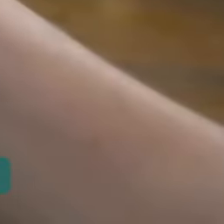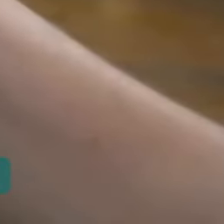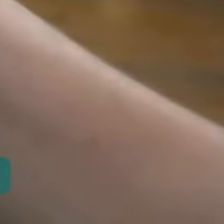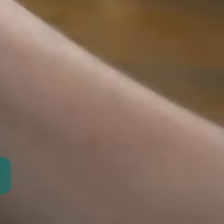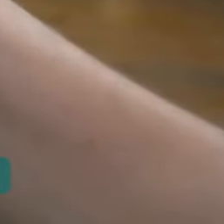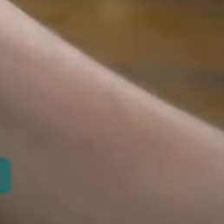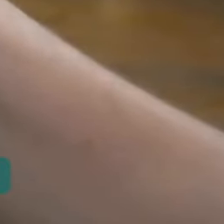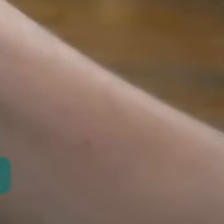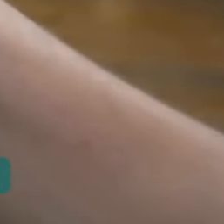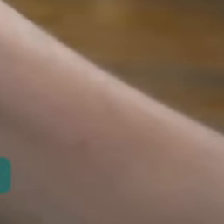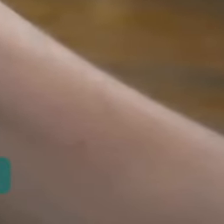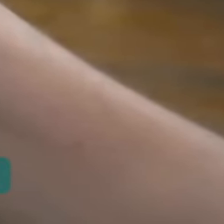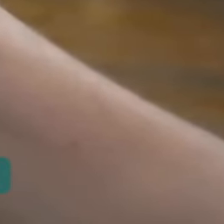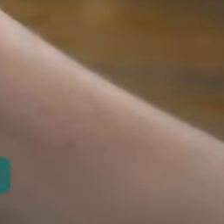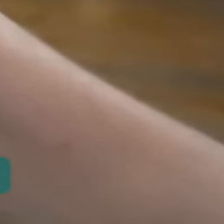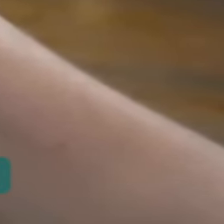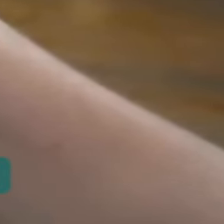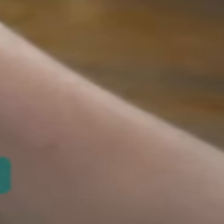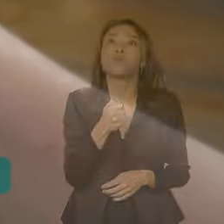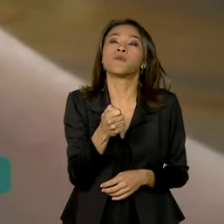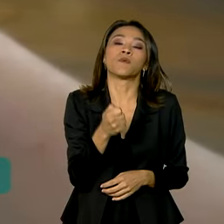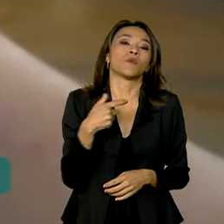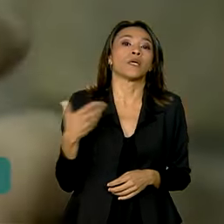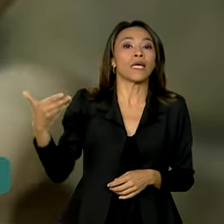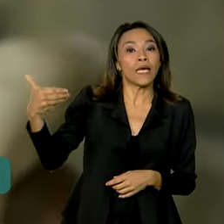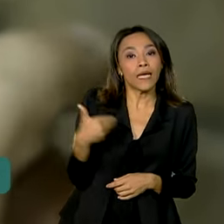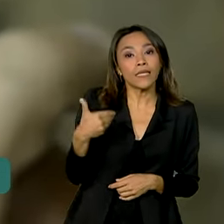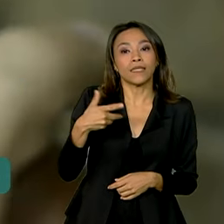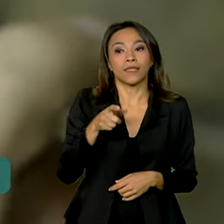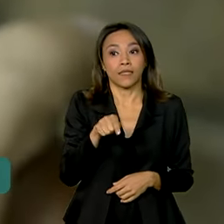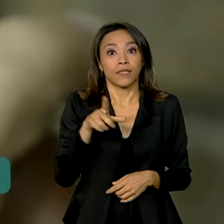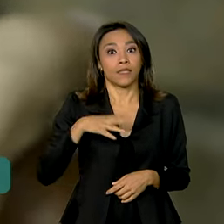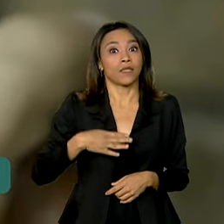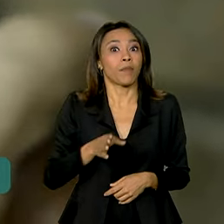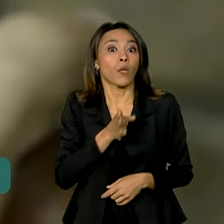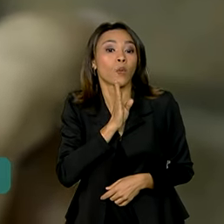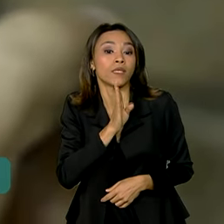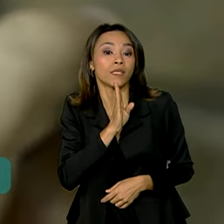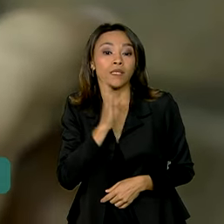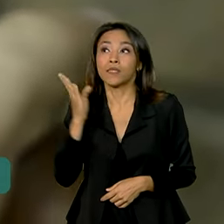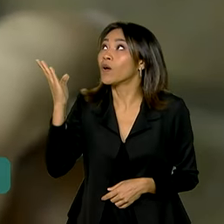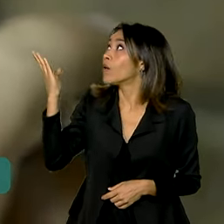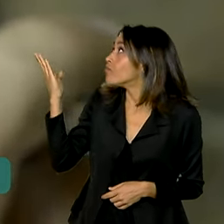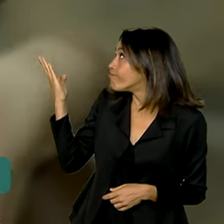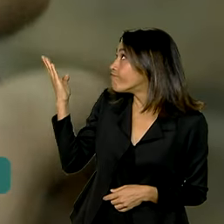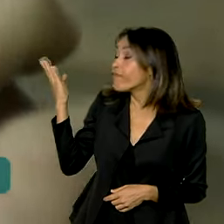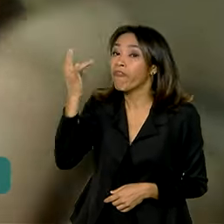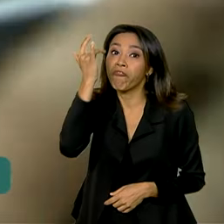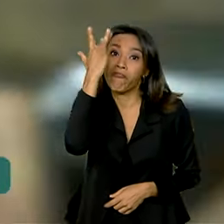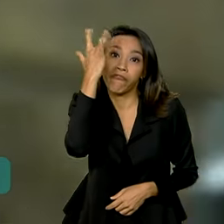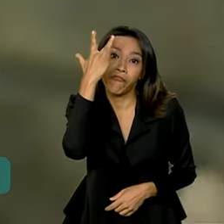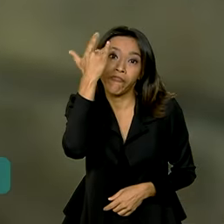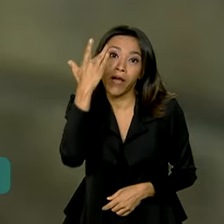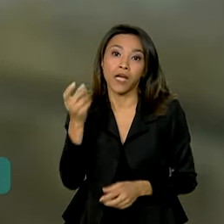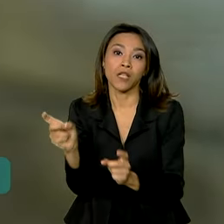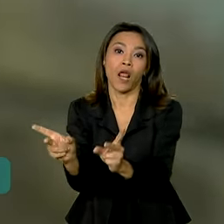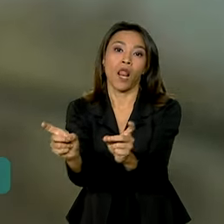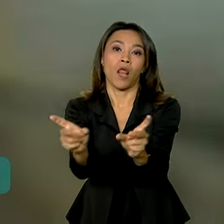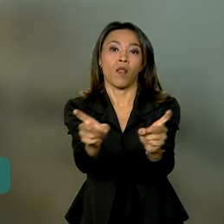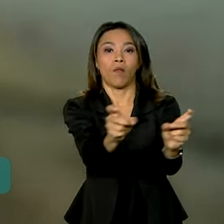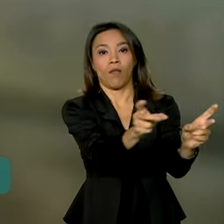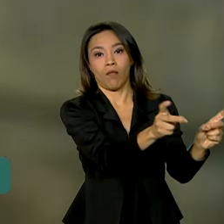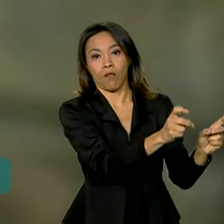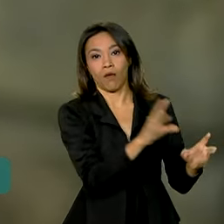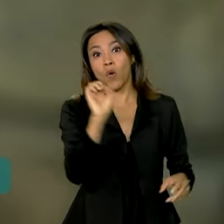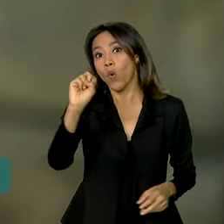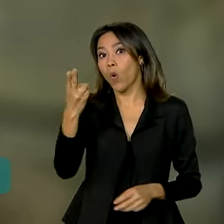Proibido desde 2009, o cigarro eletrônico, também conhecido como vape, é encontrado facilmente no comércio popular